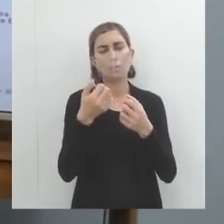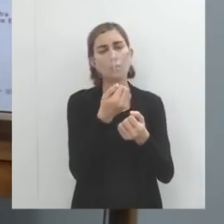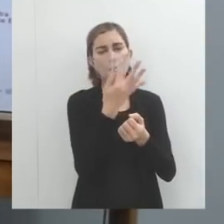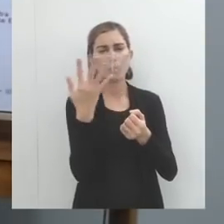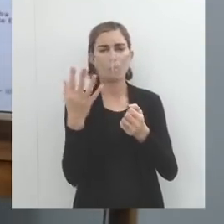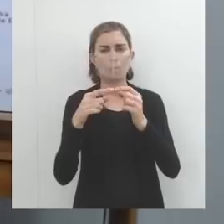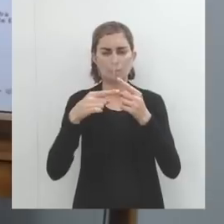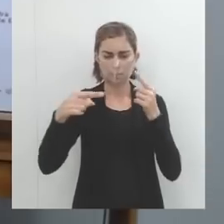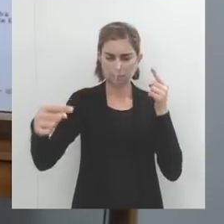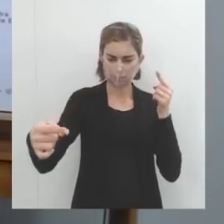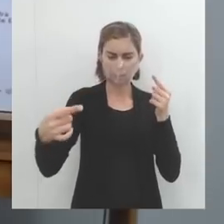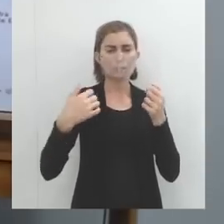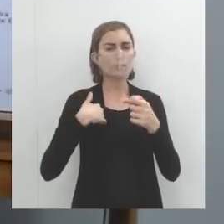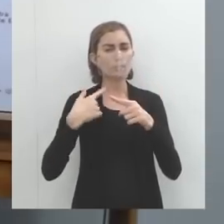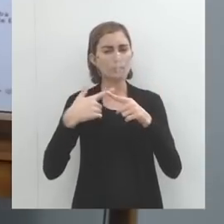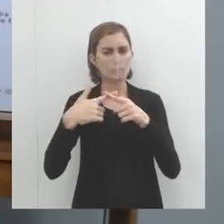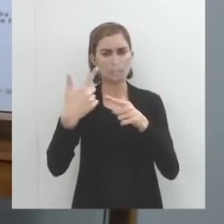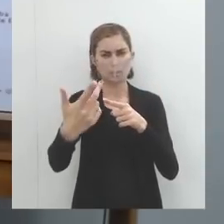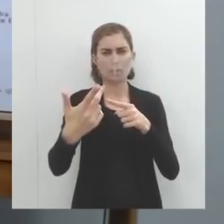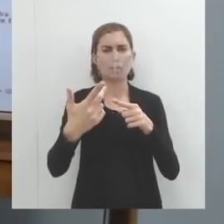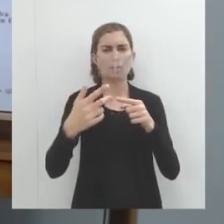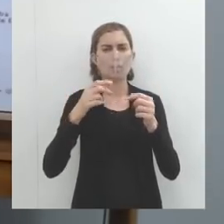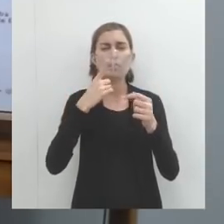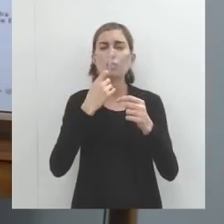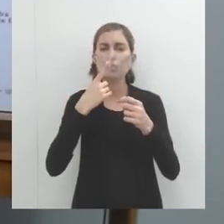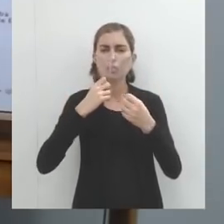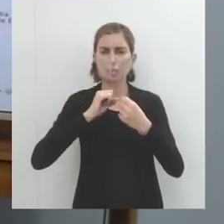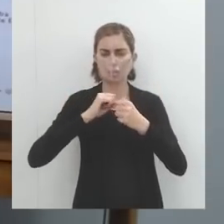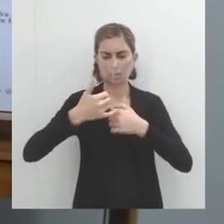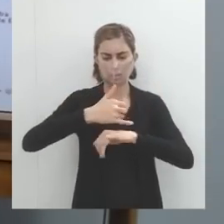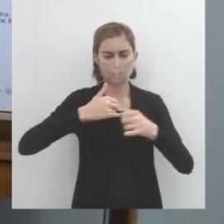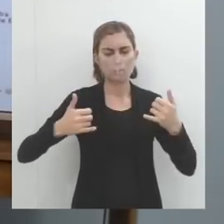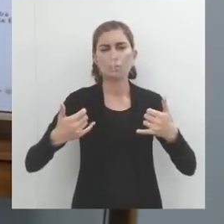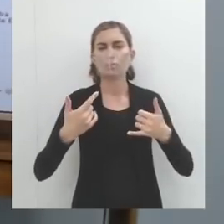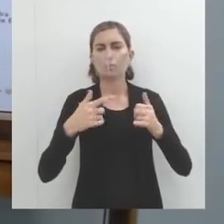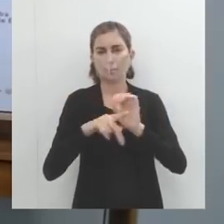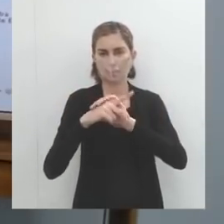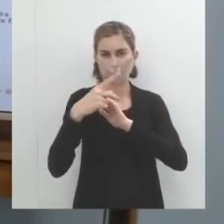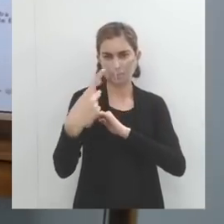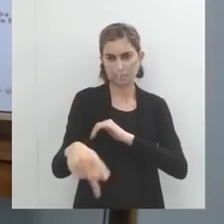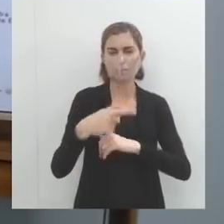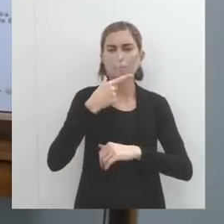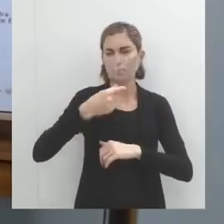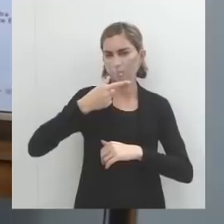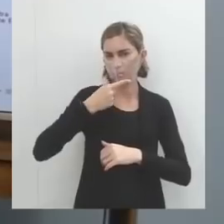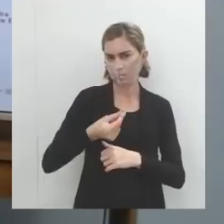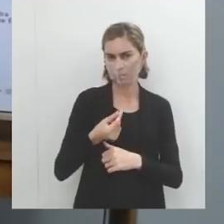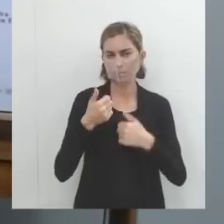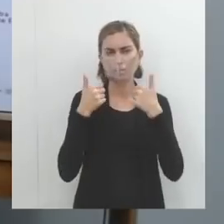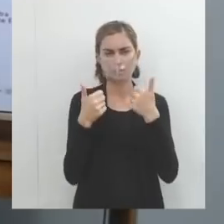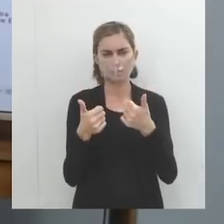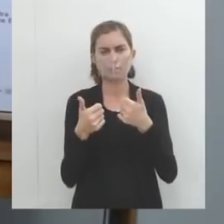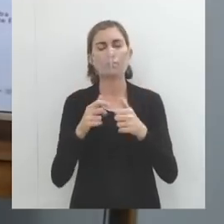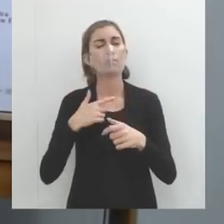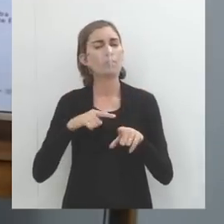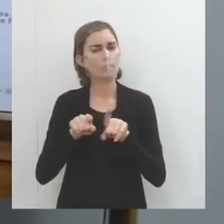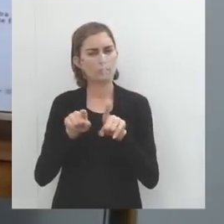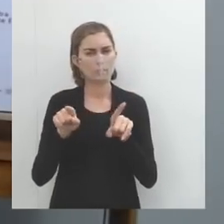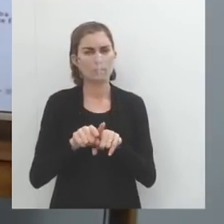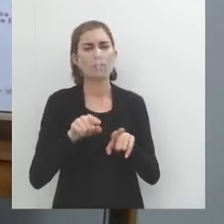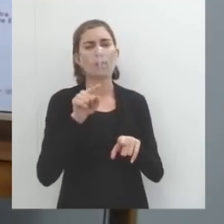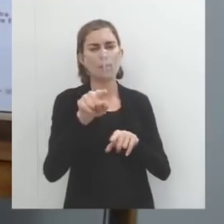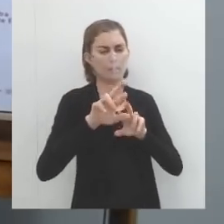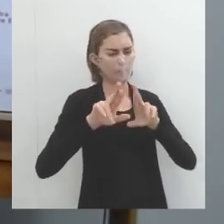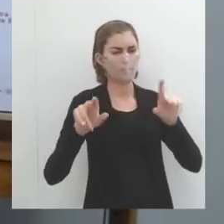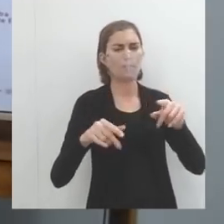ele aumenta seu tamanho, porque ele vai ter uma irrigação de sangue muito grande, ele vai ser o órgão copulador masculino. Tranquilo? Lembrem que o danado do pênis,